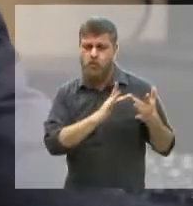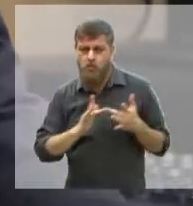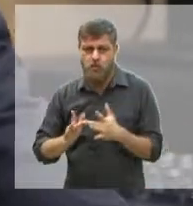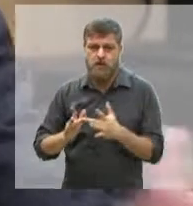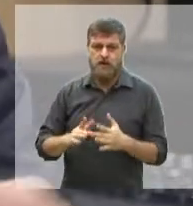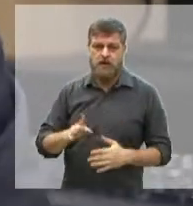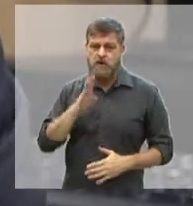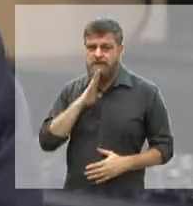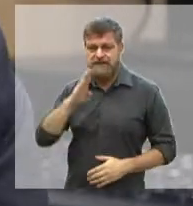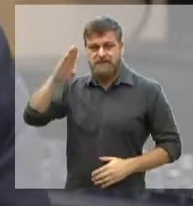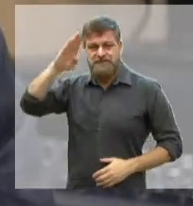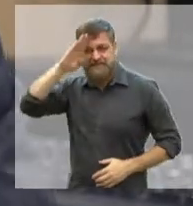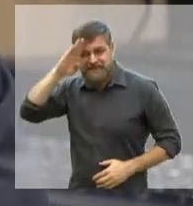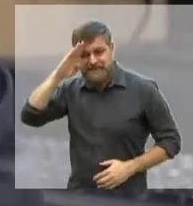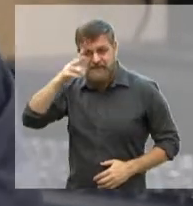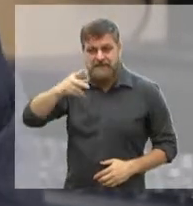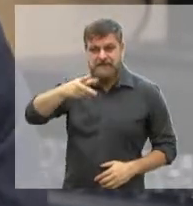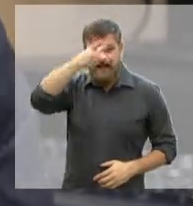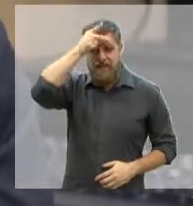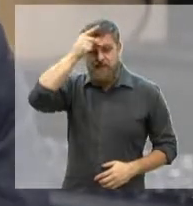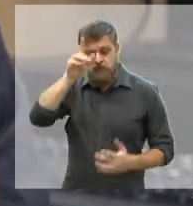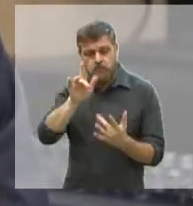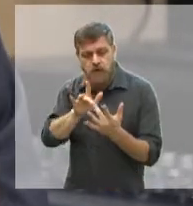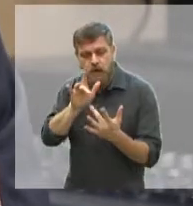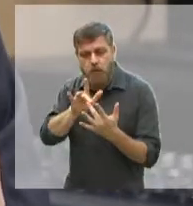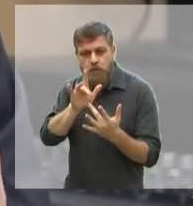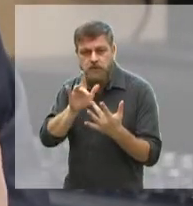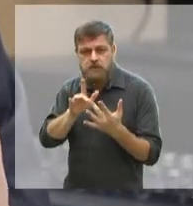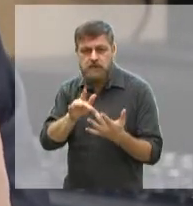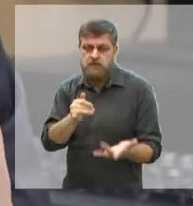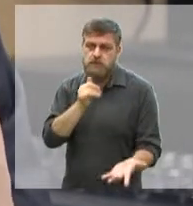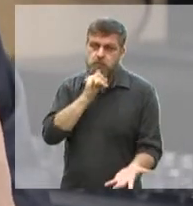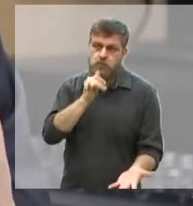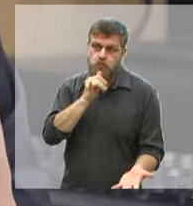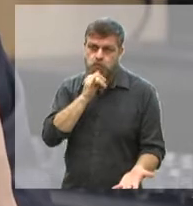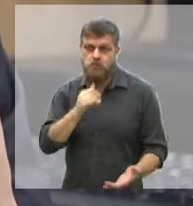relação com o exército, tem relação com